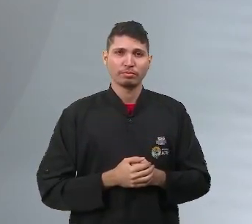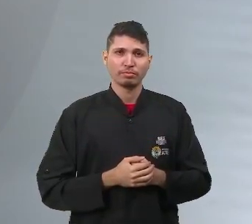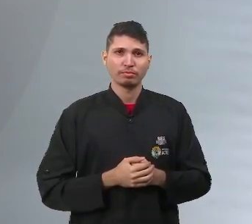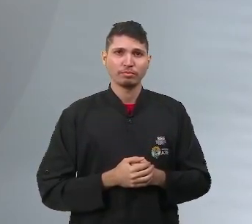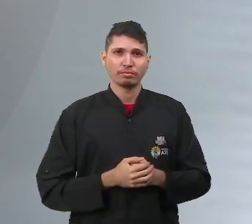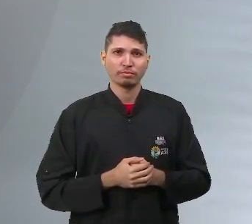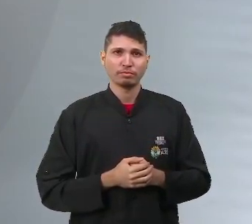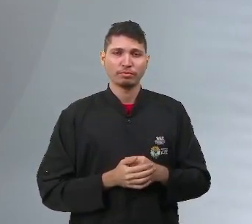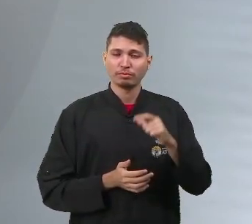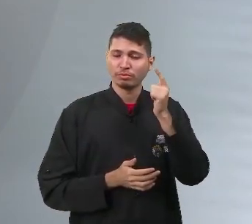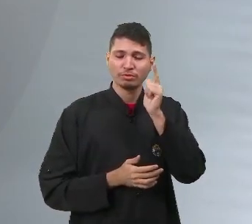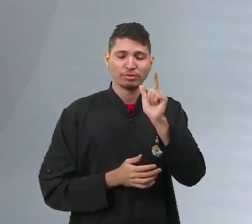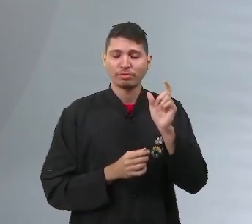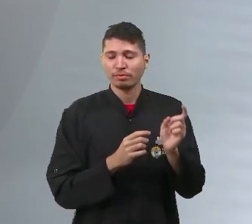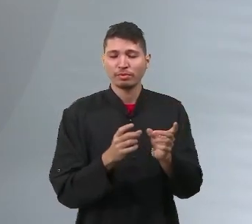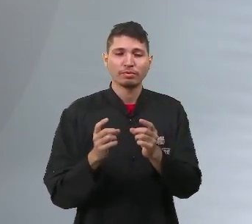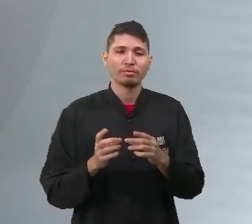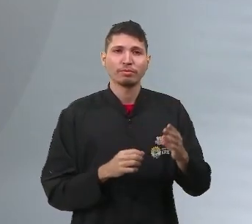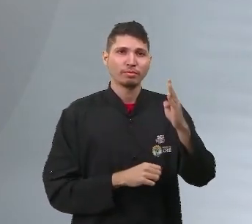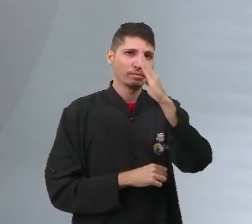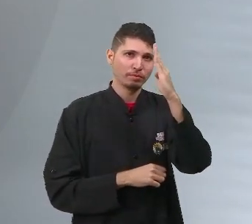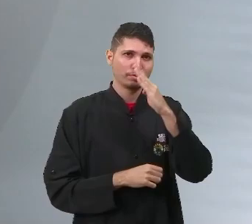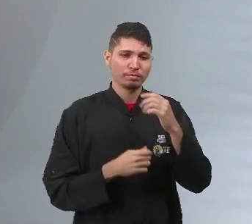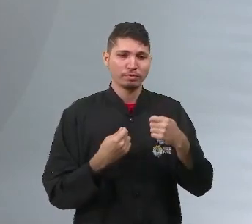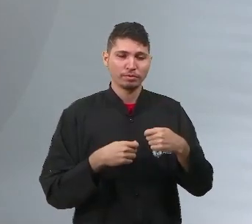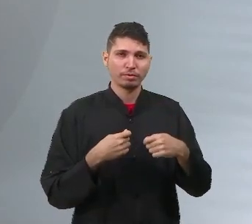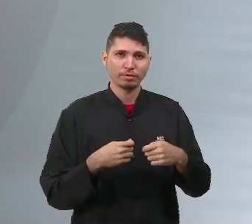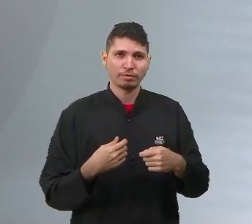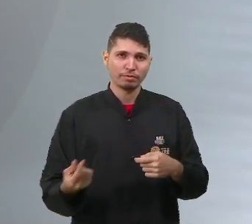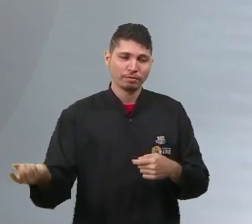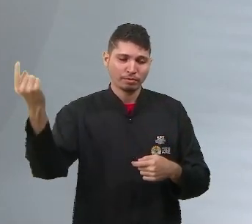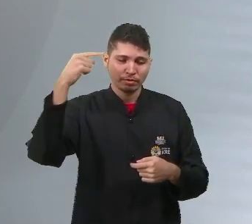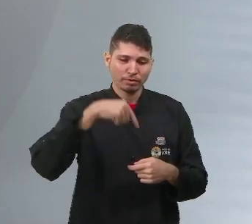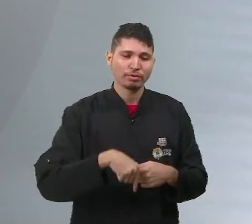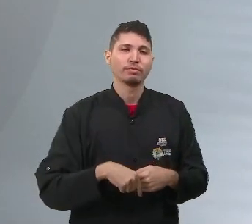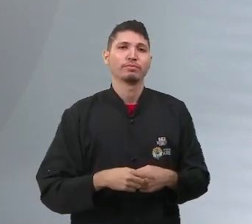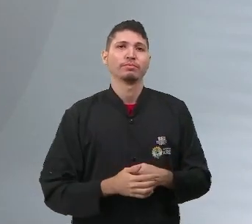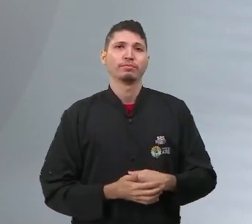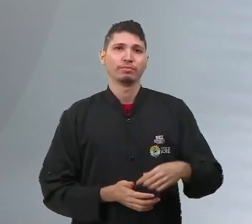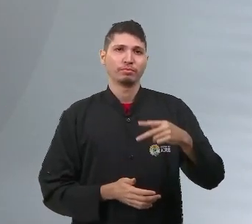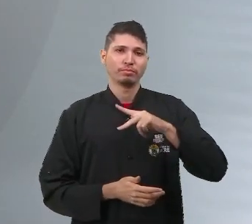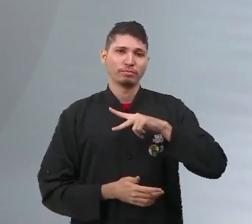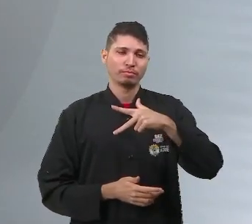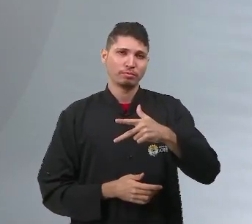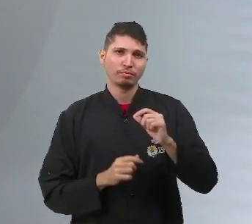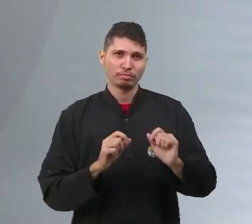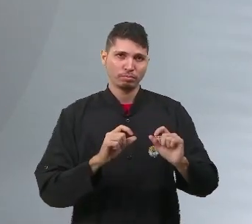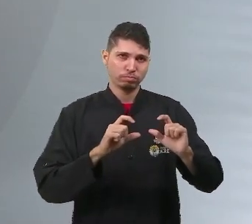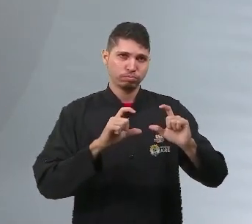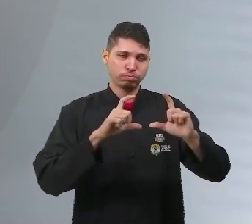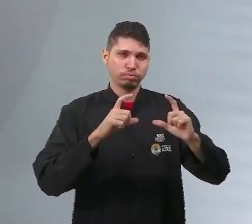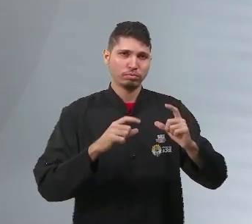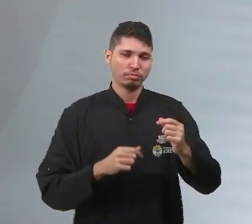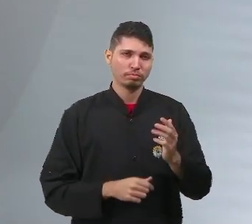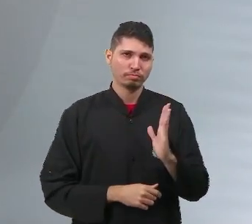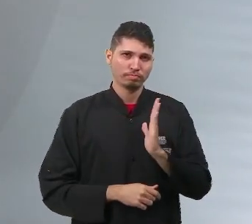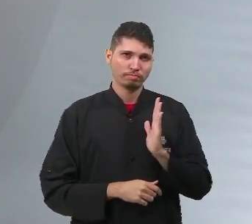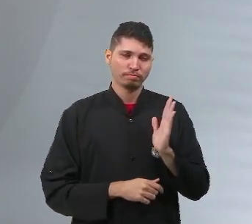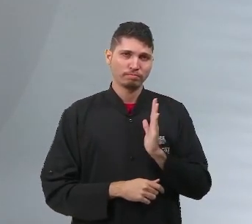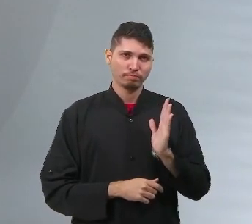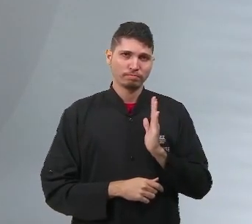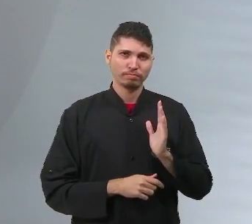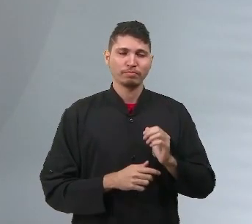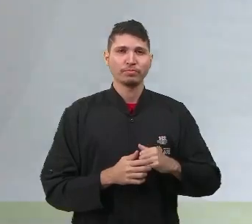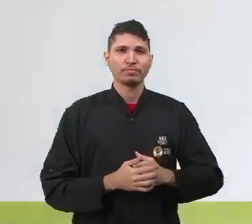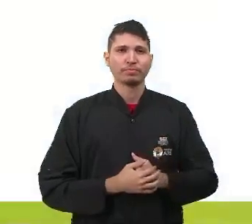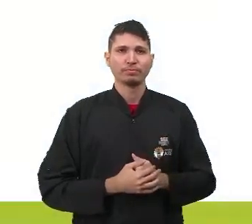Brasil. Por quê? Porque os produtos tinham que vir de Portugal. Assim conseguiria aumentar ainda mais os lucros portugueses, tá? Seguindo